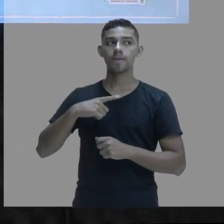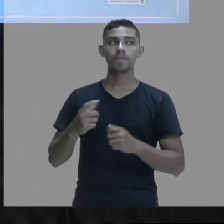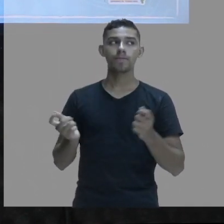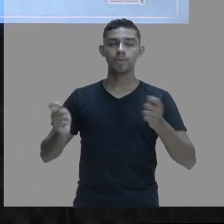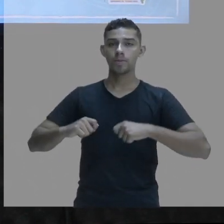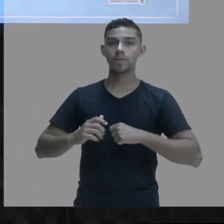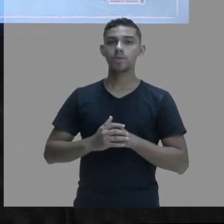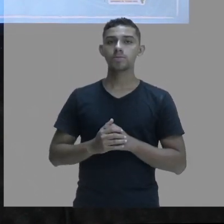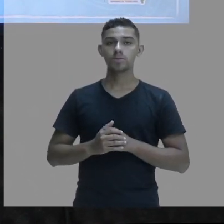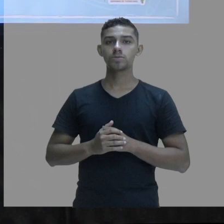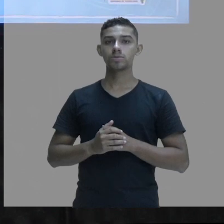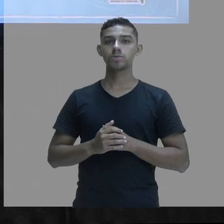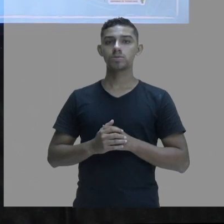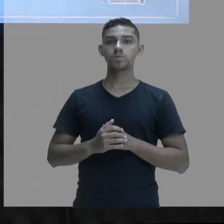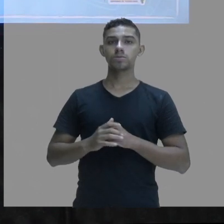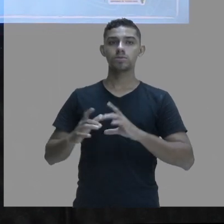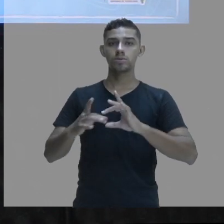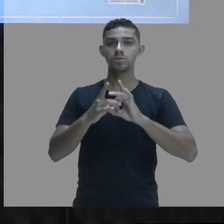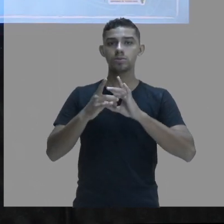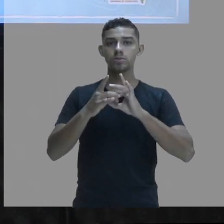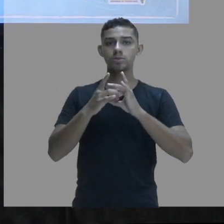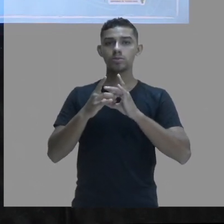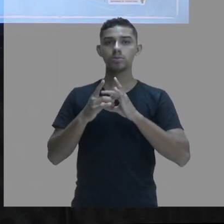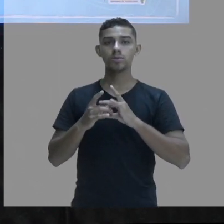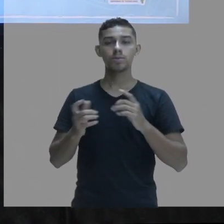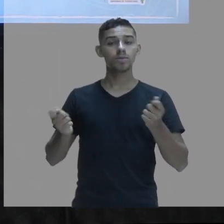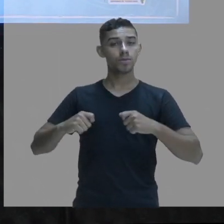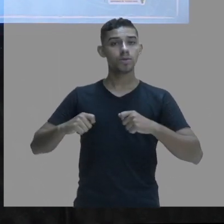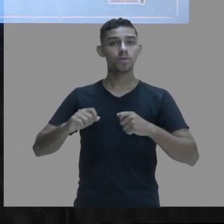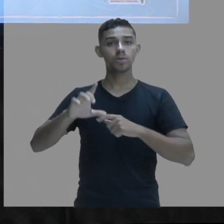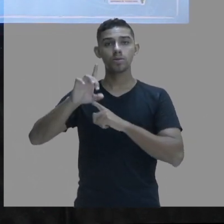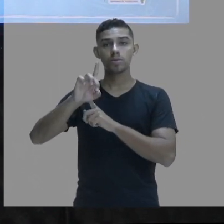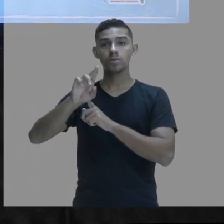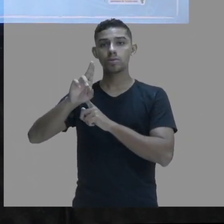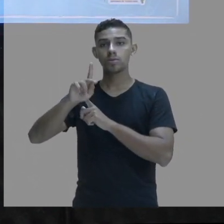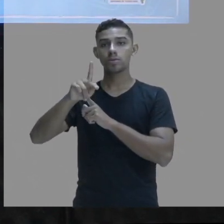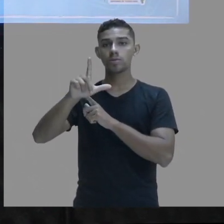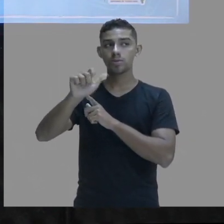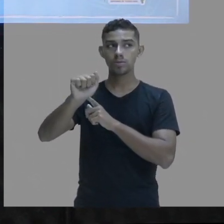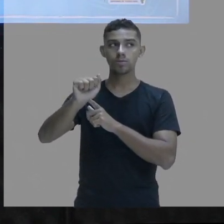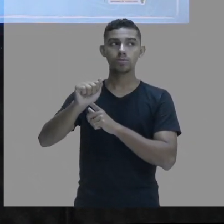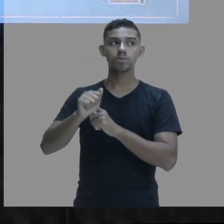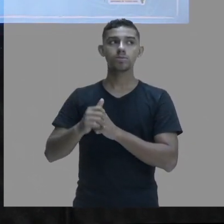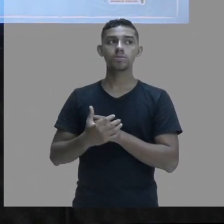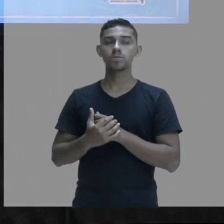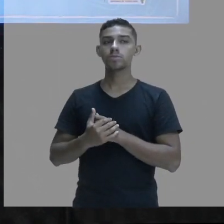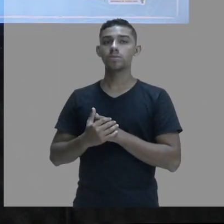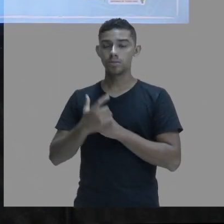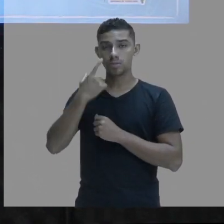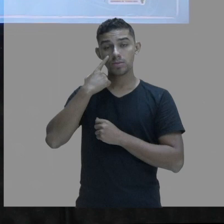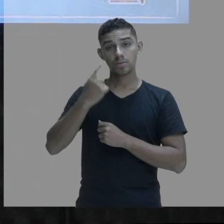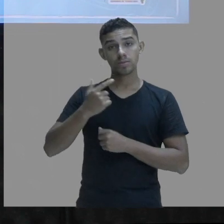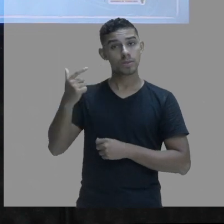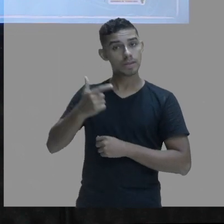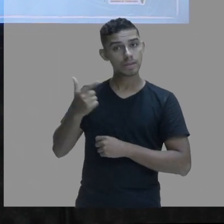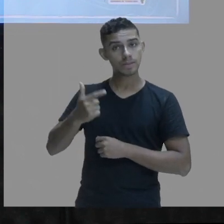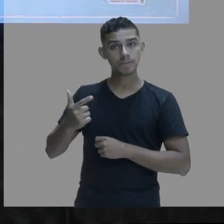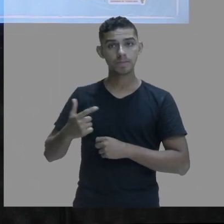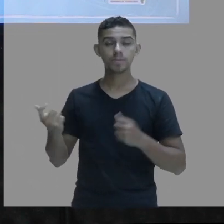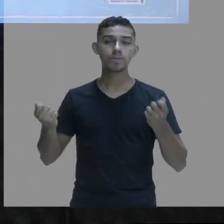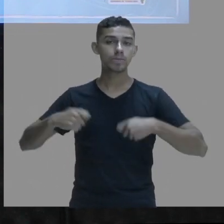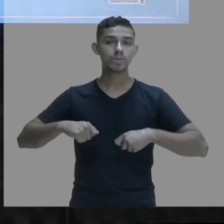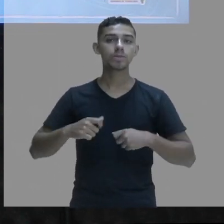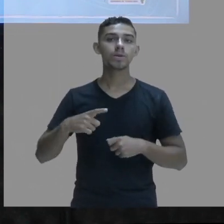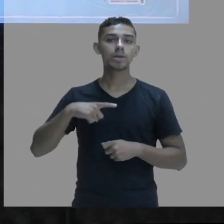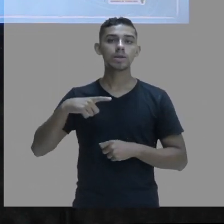posição da ligação dupla, mais a terminação eno. Nesse segundo caso, eu tenho